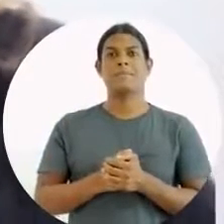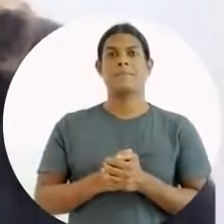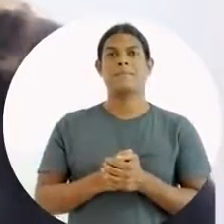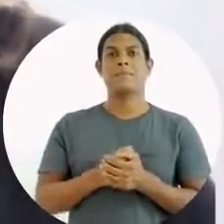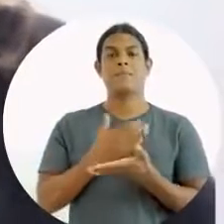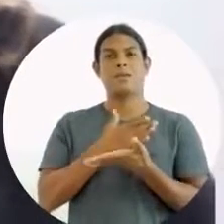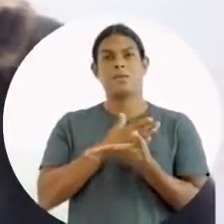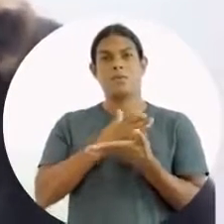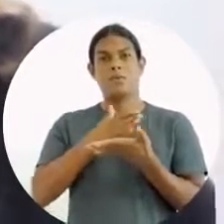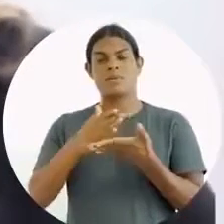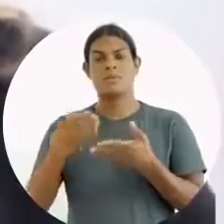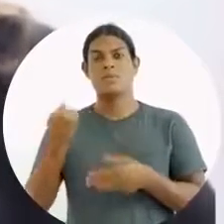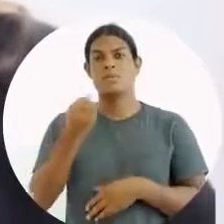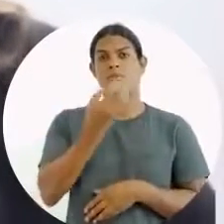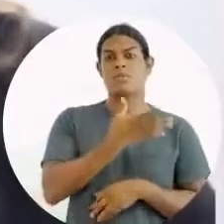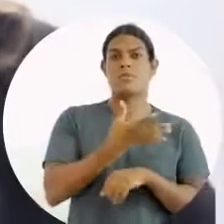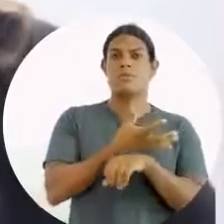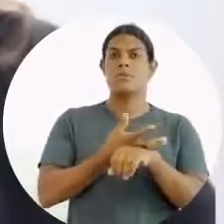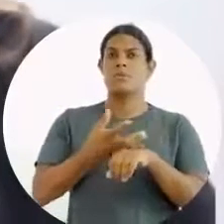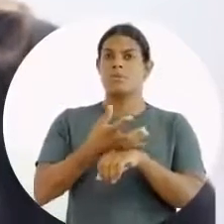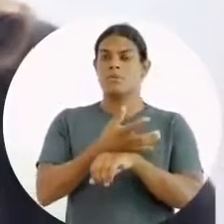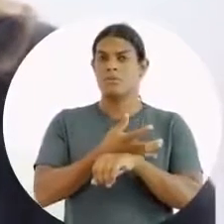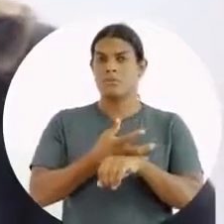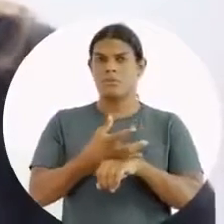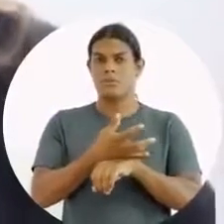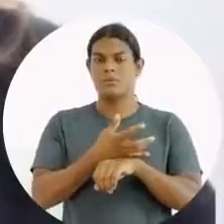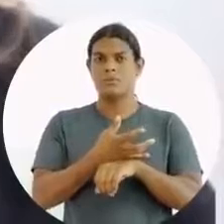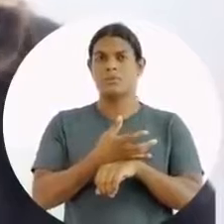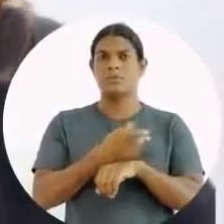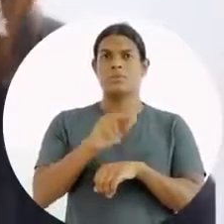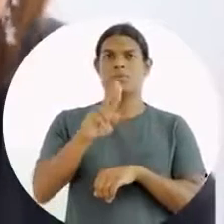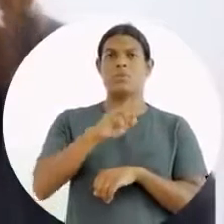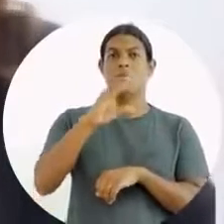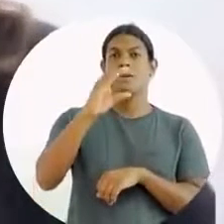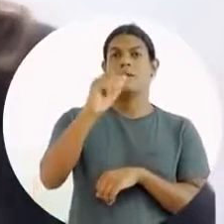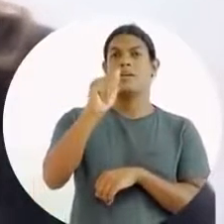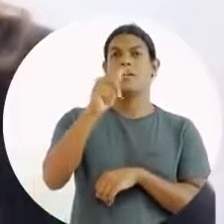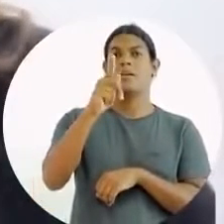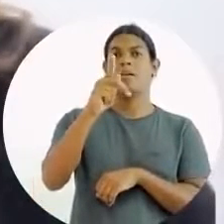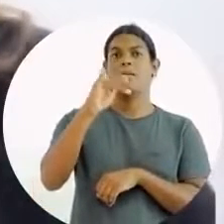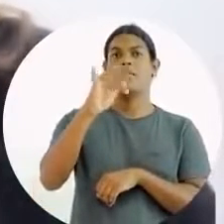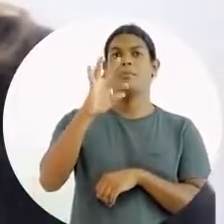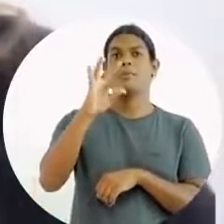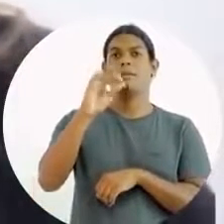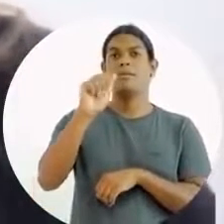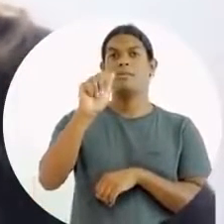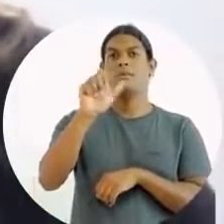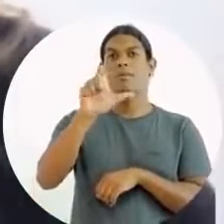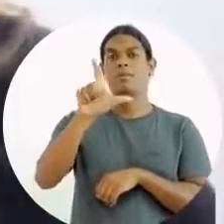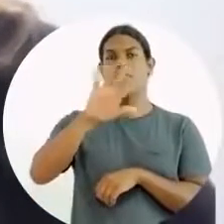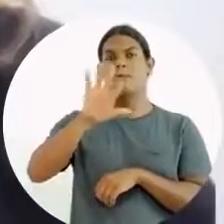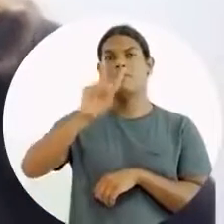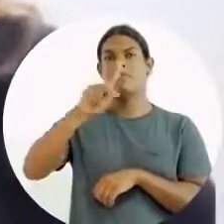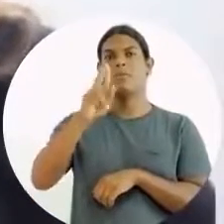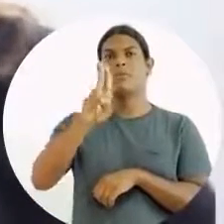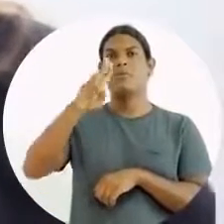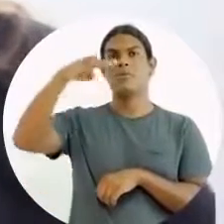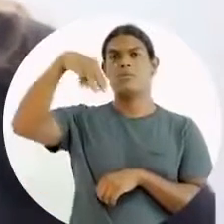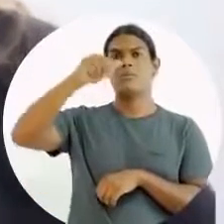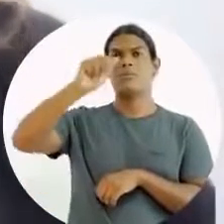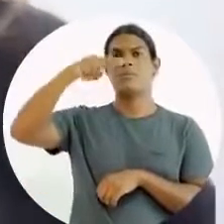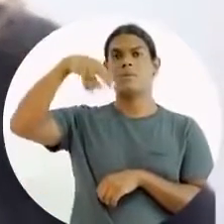estou iniciando uma nova disciplina chamada Capital Humano. Daqui a um pouco eu vou falar sobre a disciplina, mas eu gostaria de me